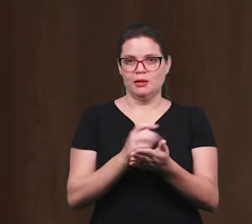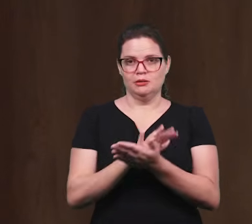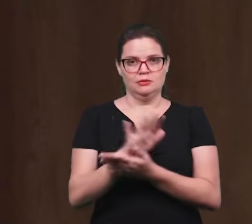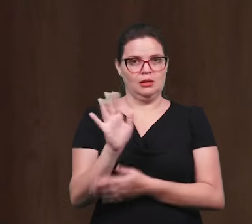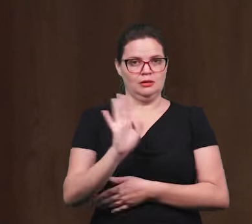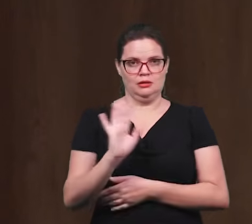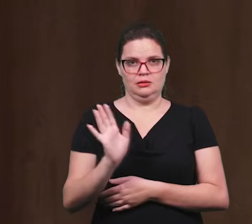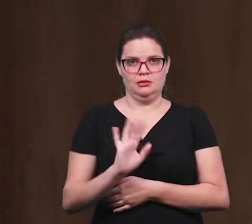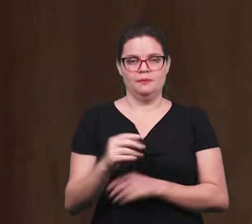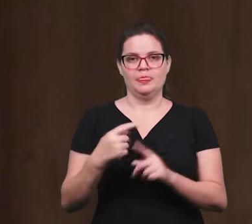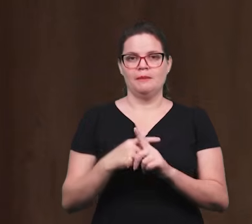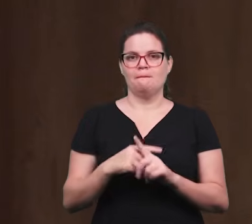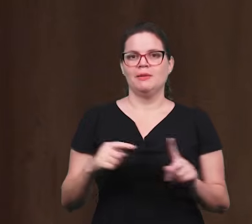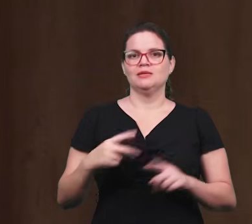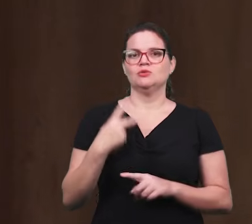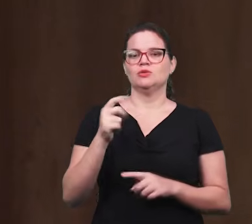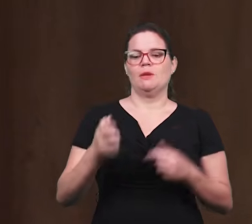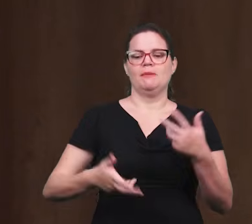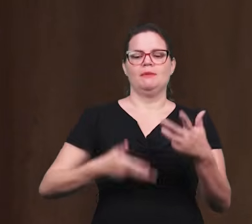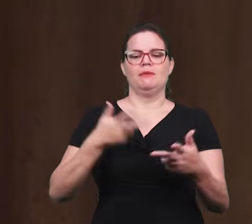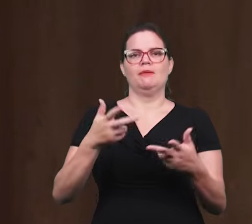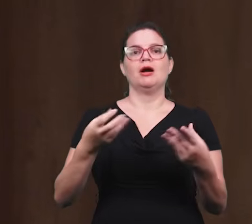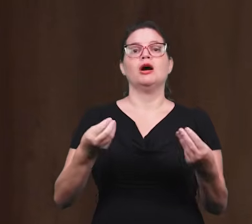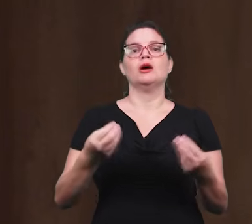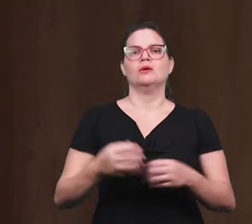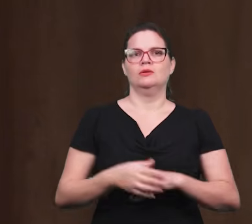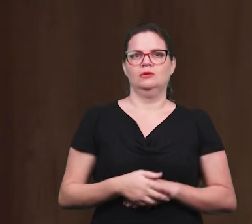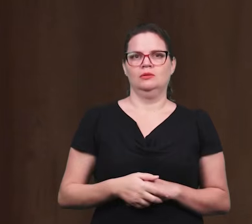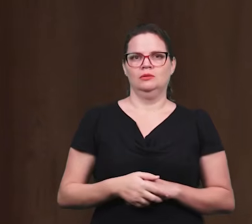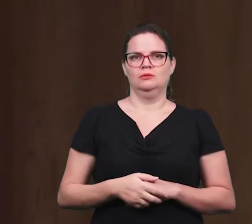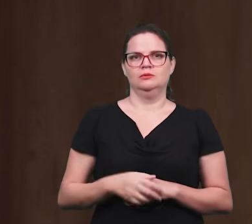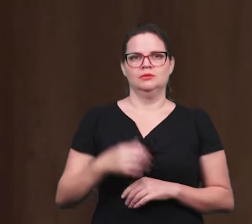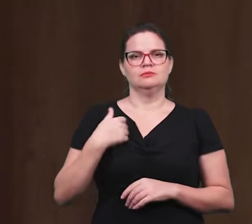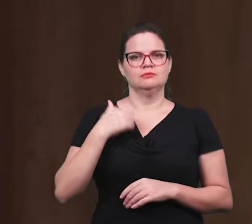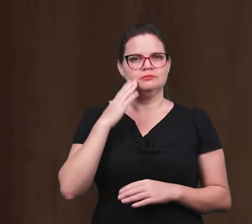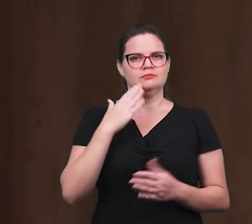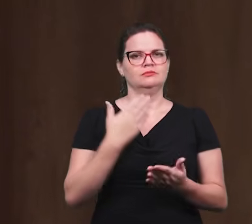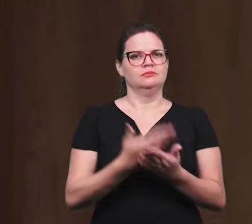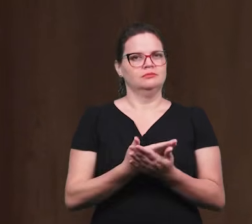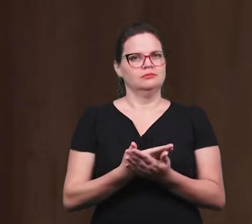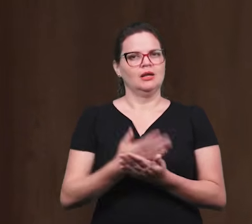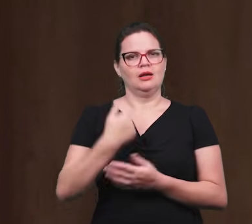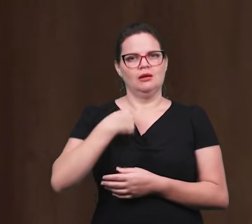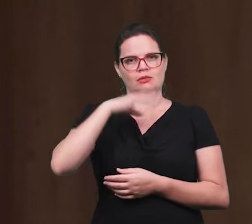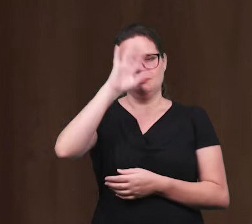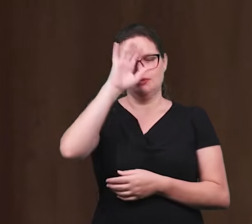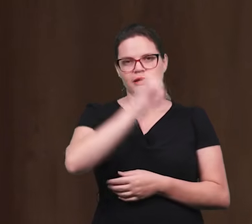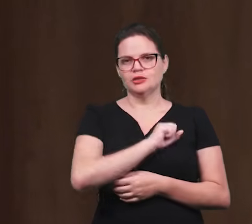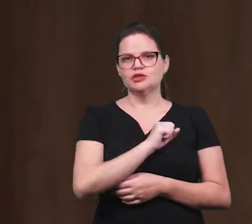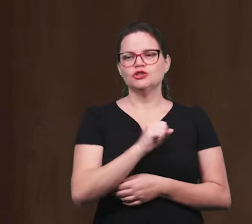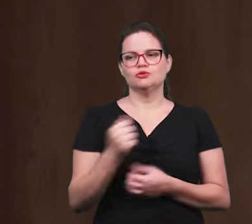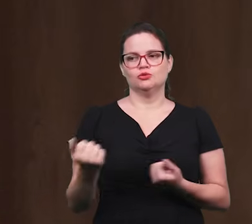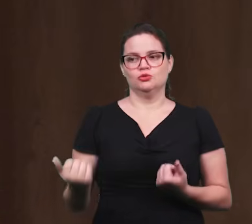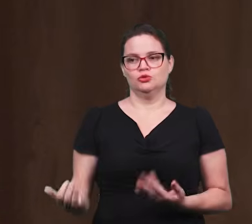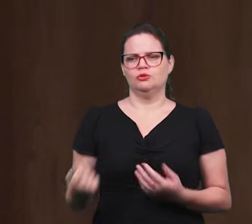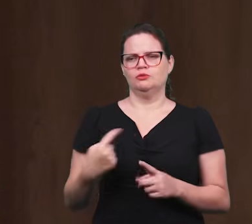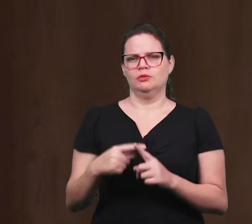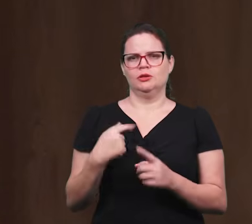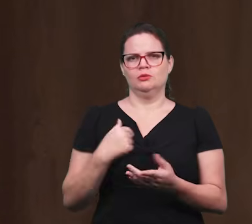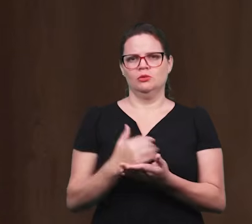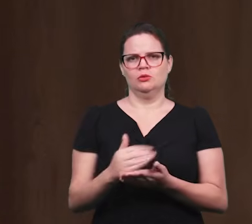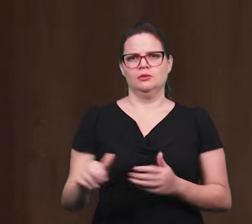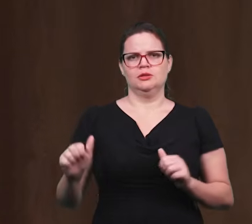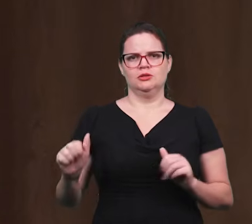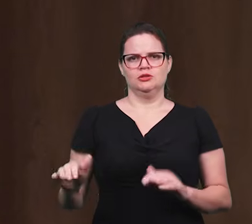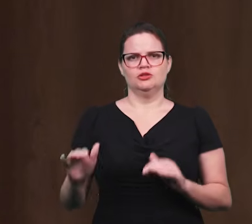olha, o seu linguajar. Eu aprendi isso muito jovem. Eu quando comecei no exército, eu comecei a